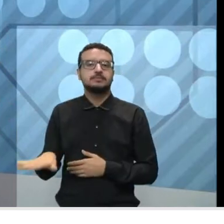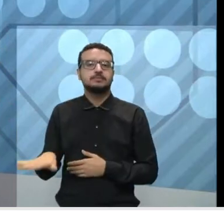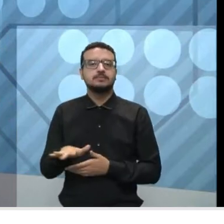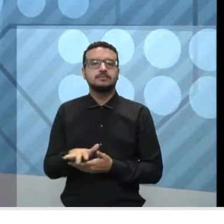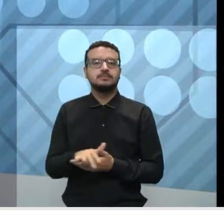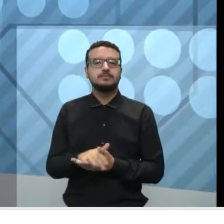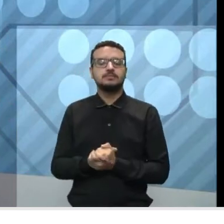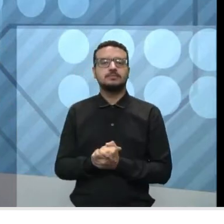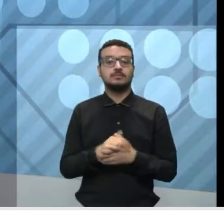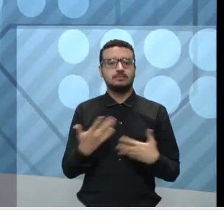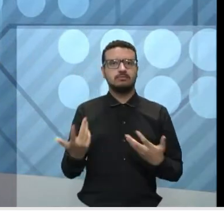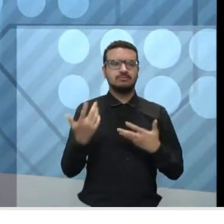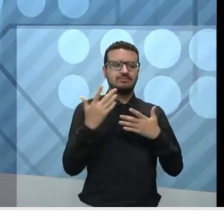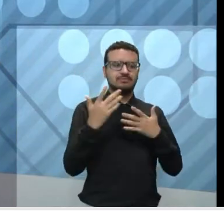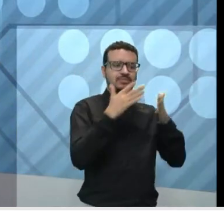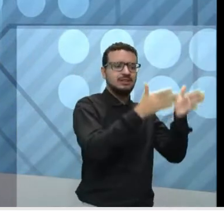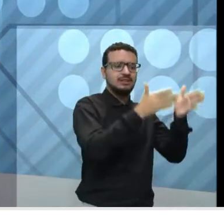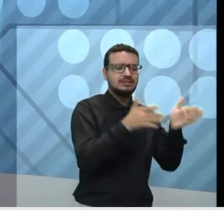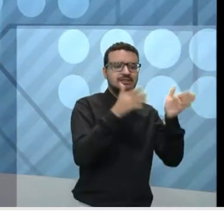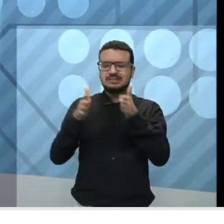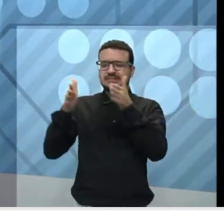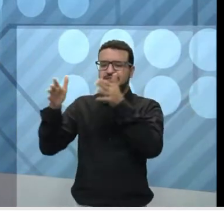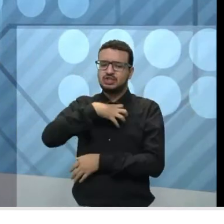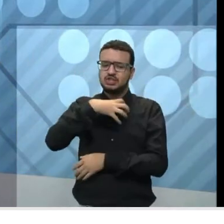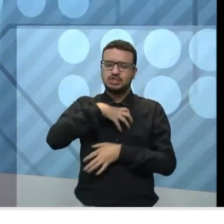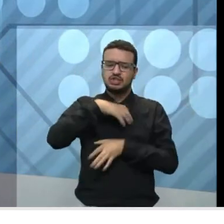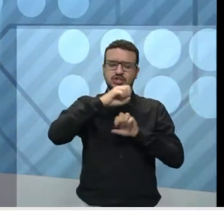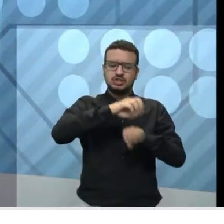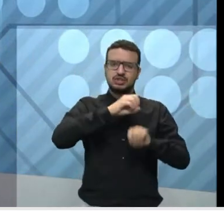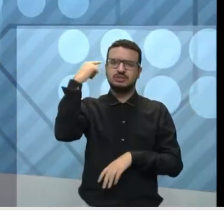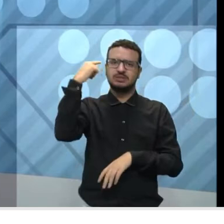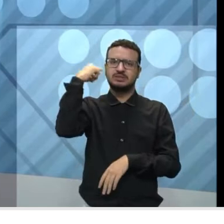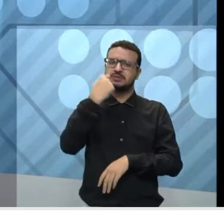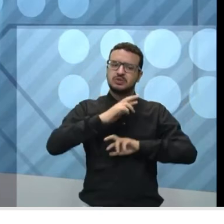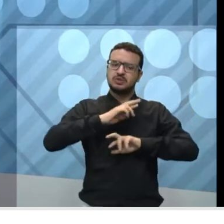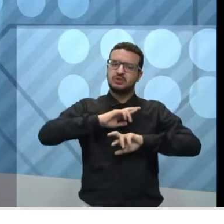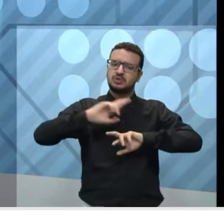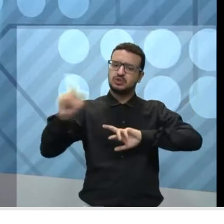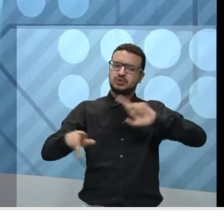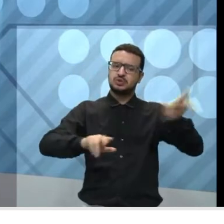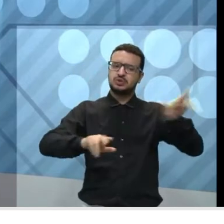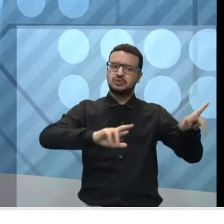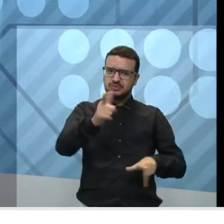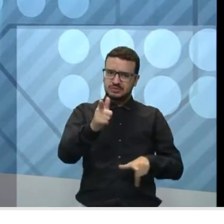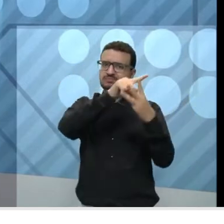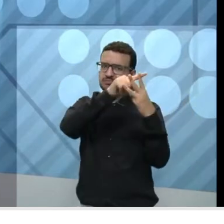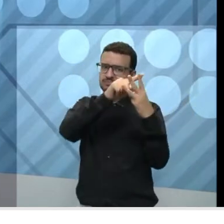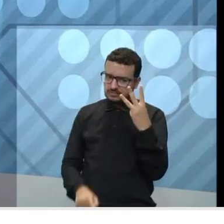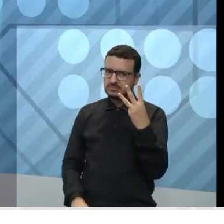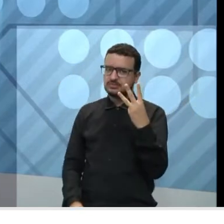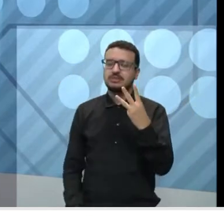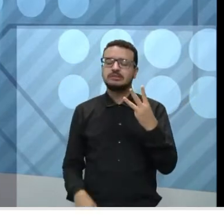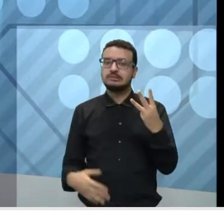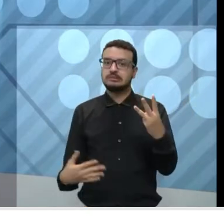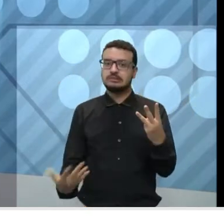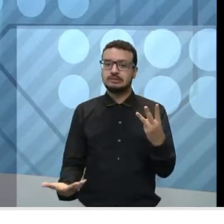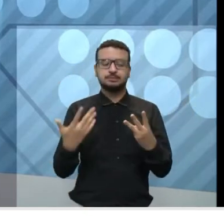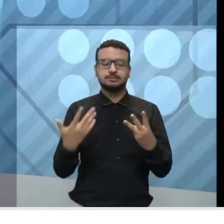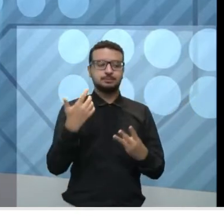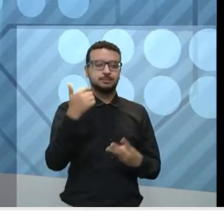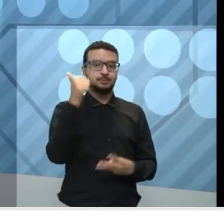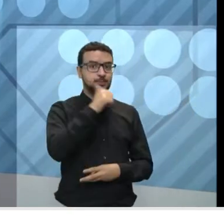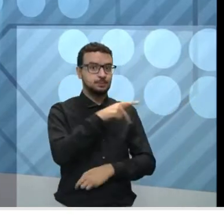bastante relacionadas com cada instituição que Luzia encontrou, agora a Clarice vai responder essa mãe com perguntas. Lá